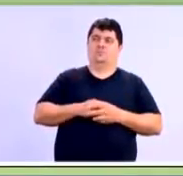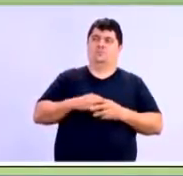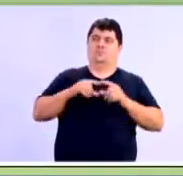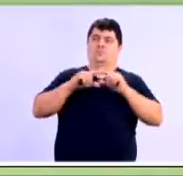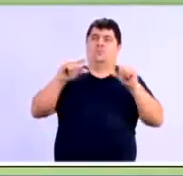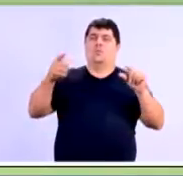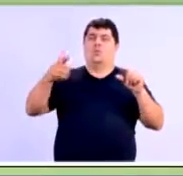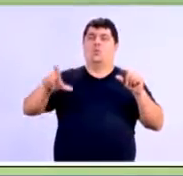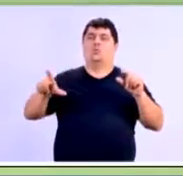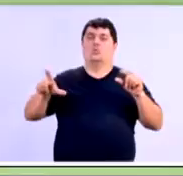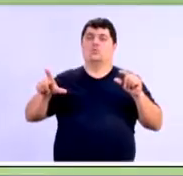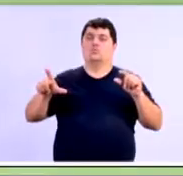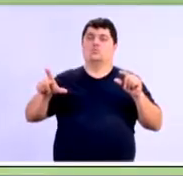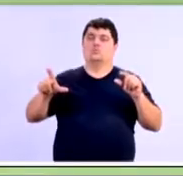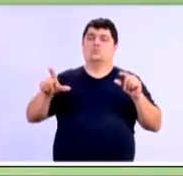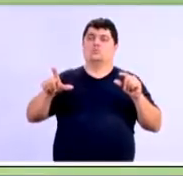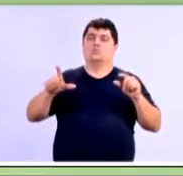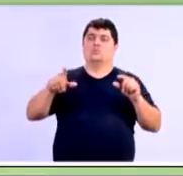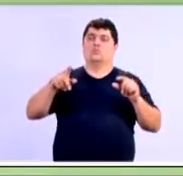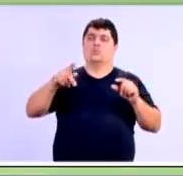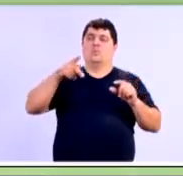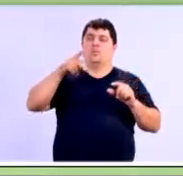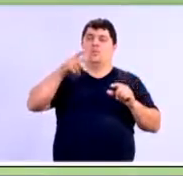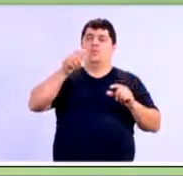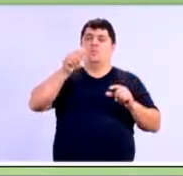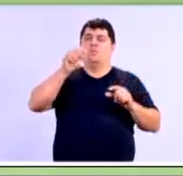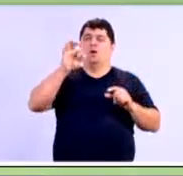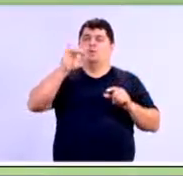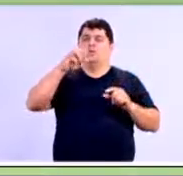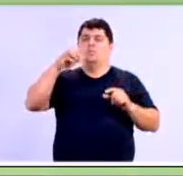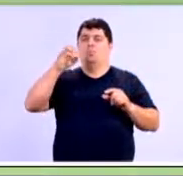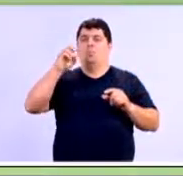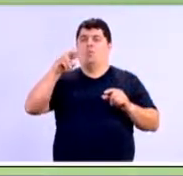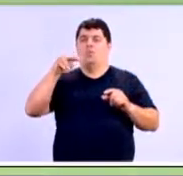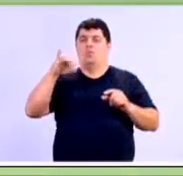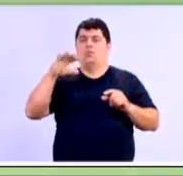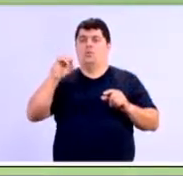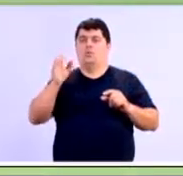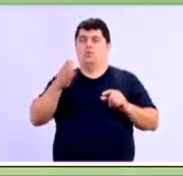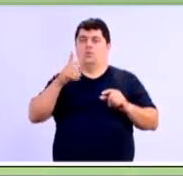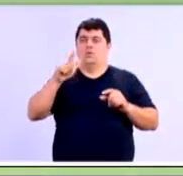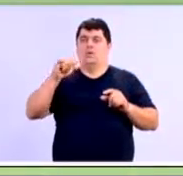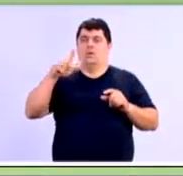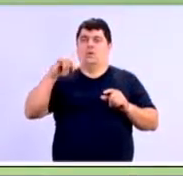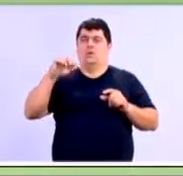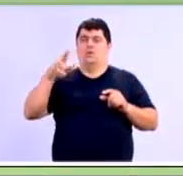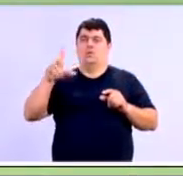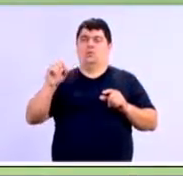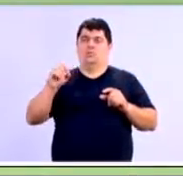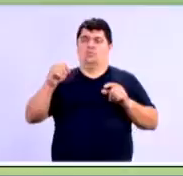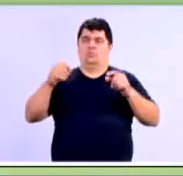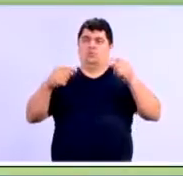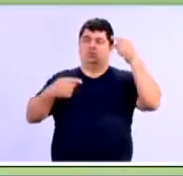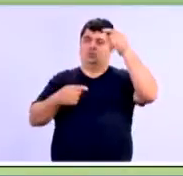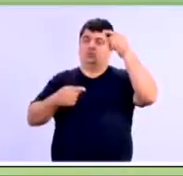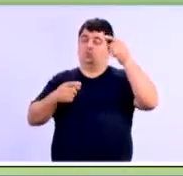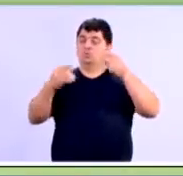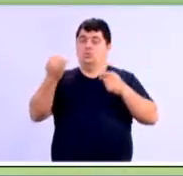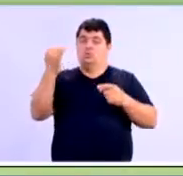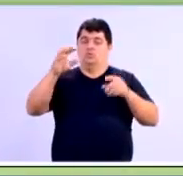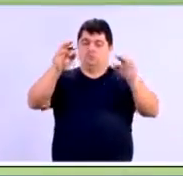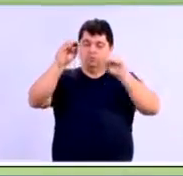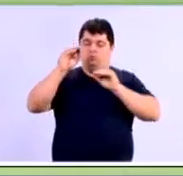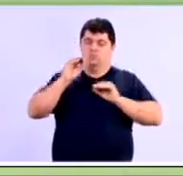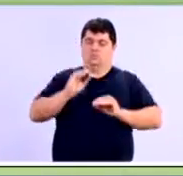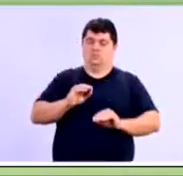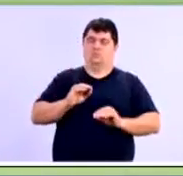que mais que a gente está usando? Do nosso patrimônio líquido, ok? Essas duas informações que a gente vai